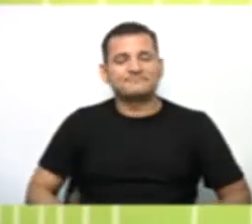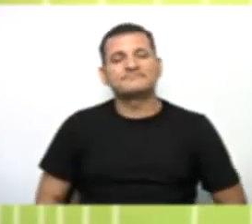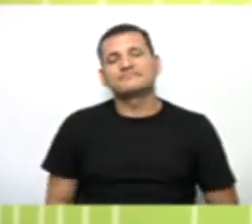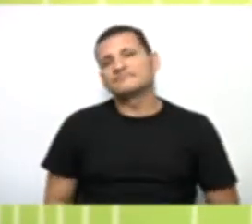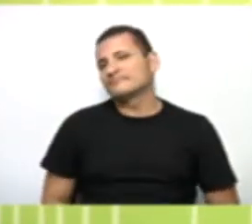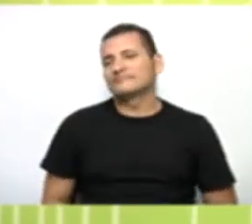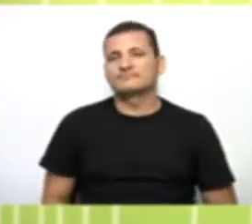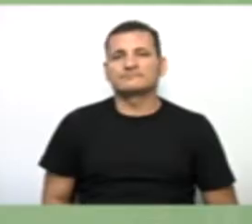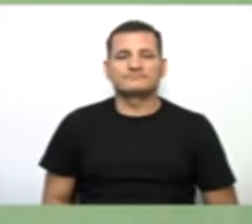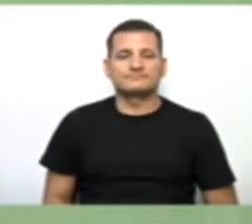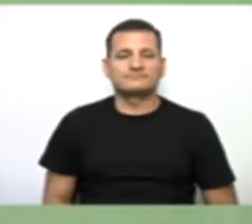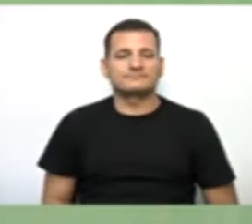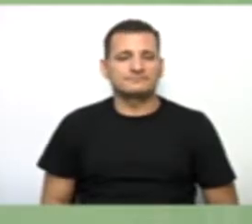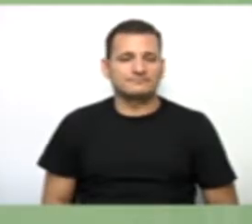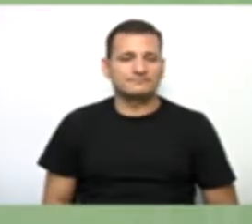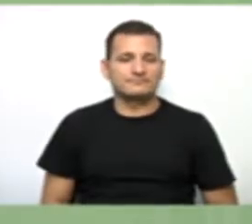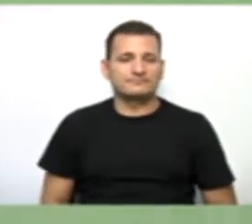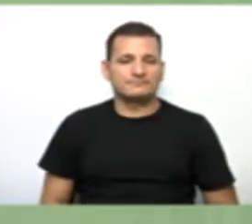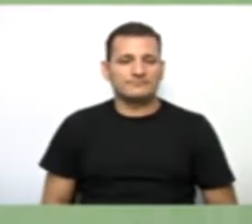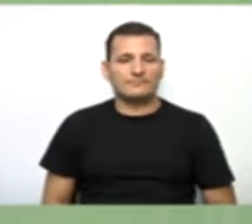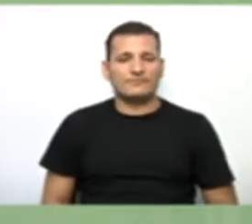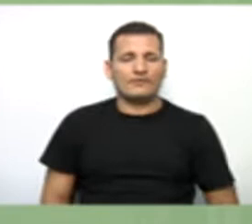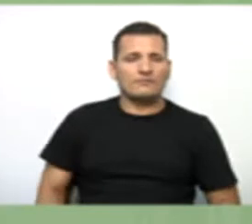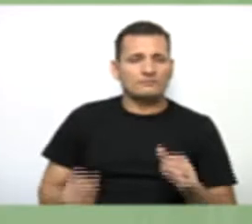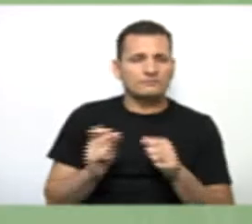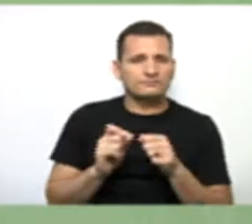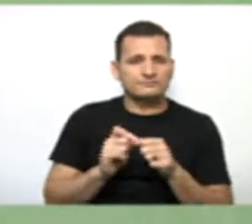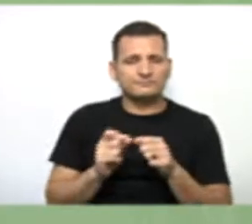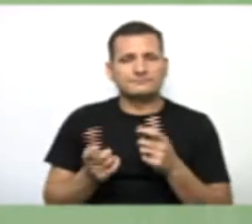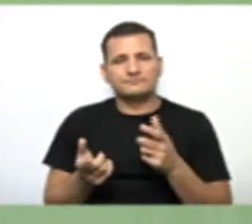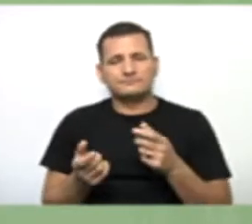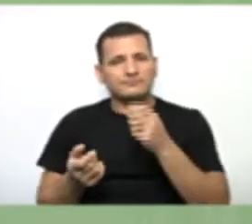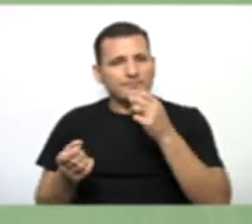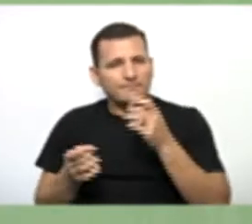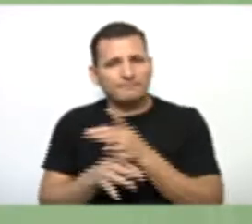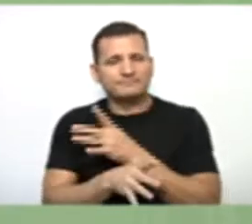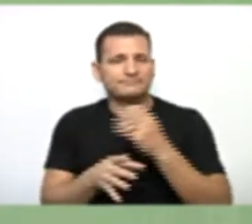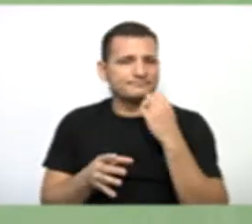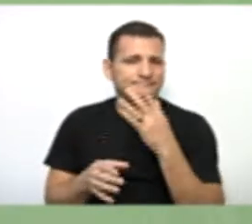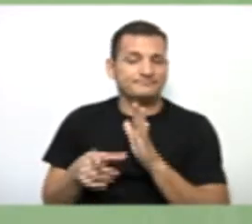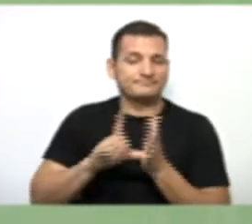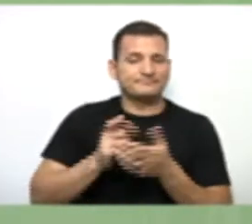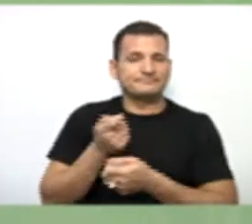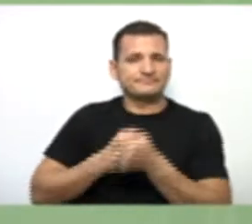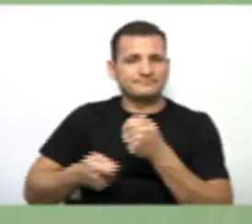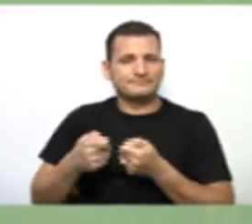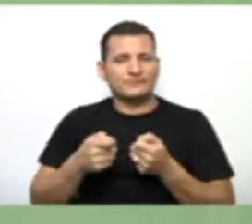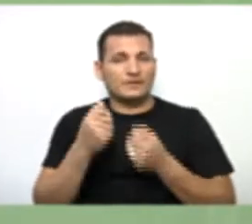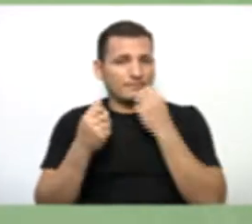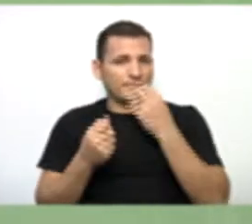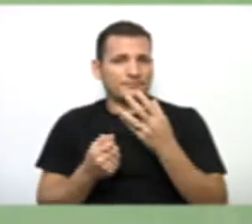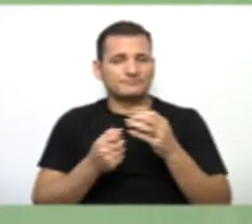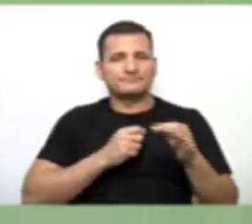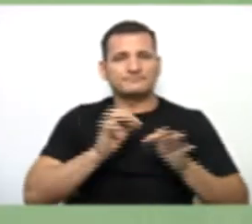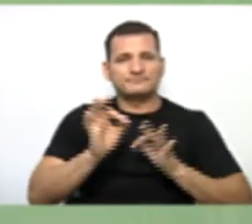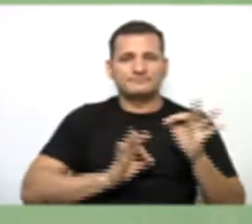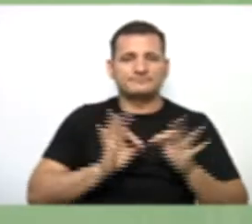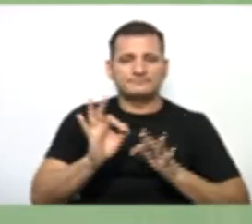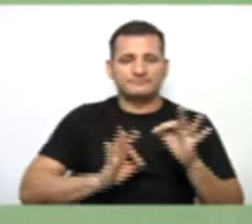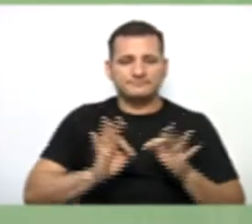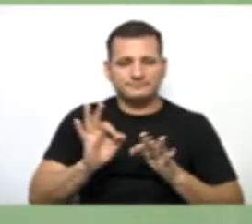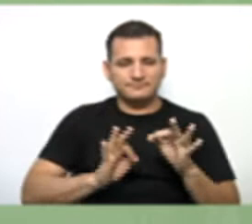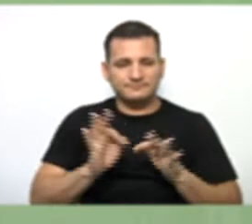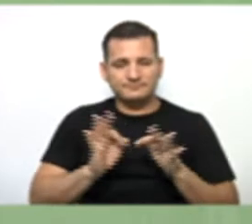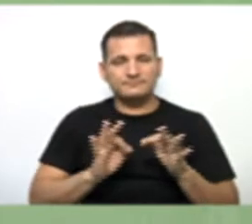só, no próximo slide. Fazendo uma boa preparação antes da negociação, um bom planejamento, não